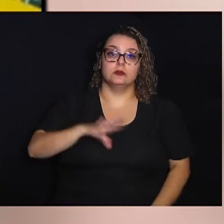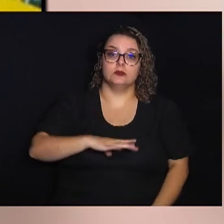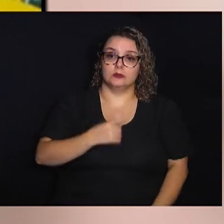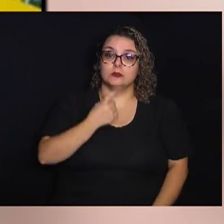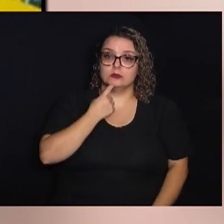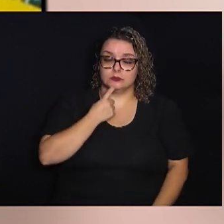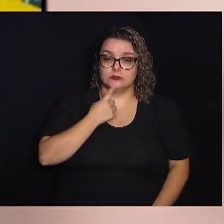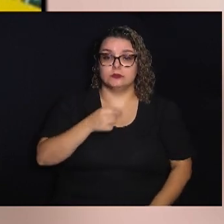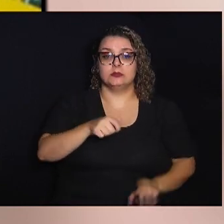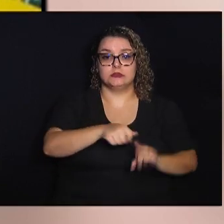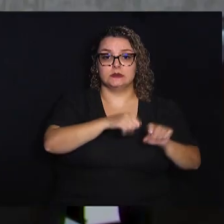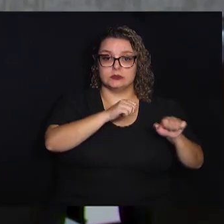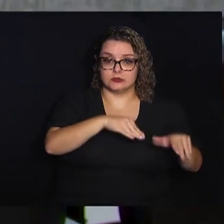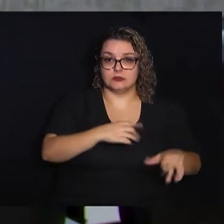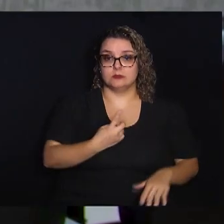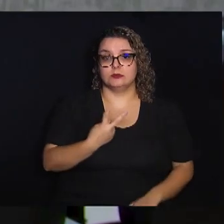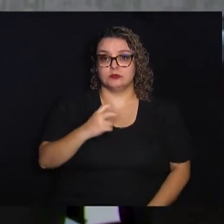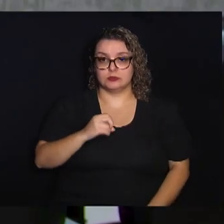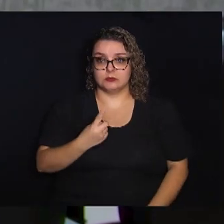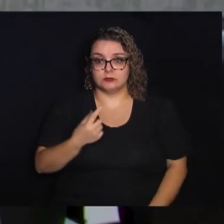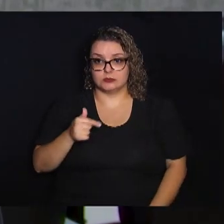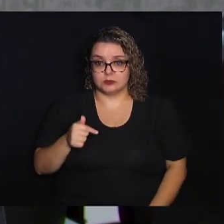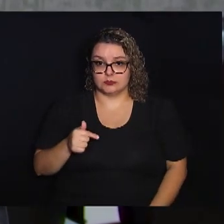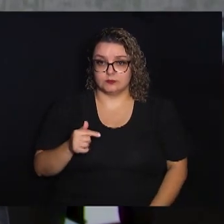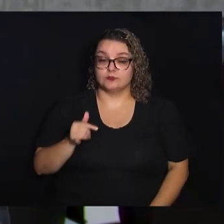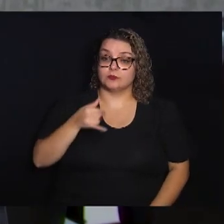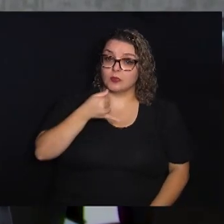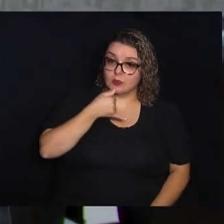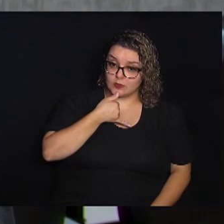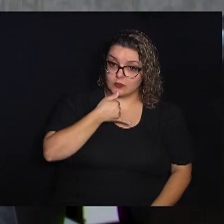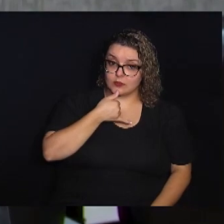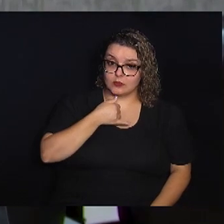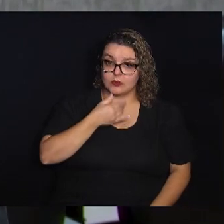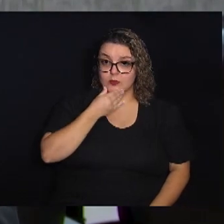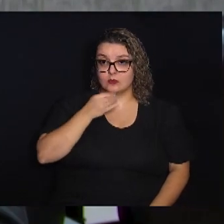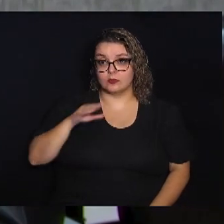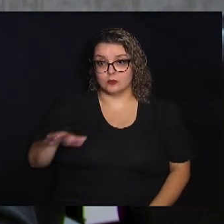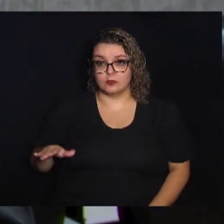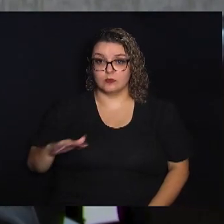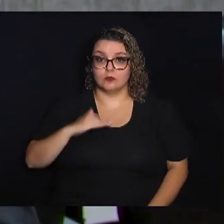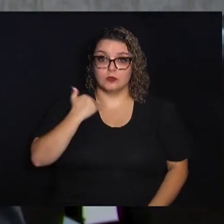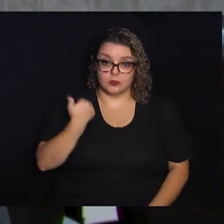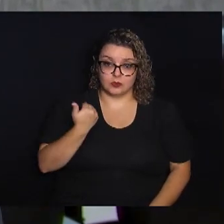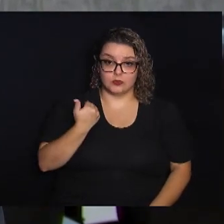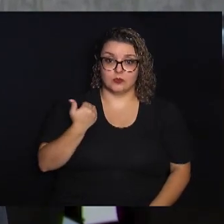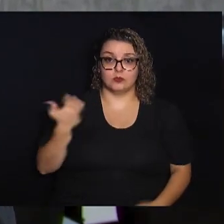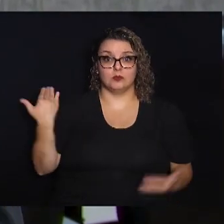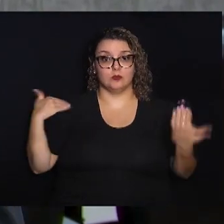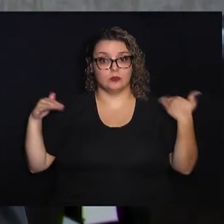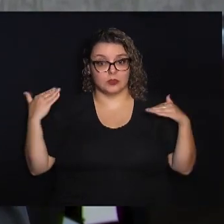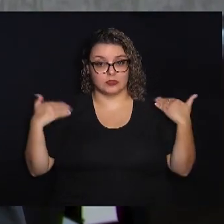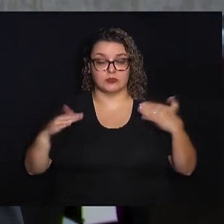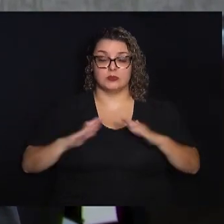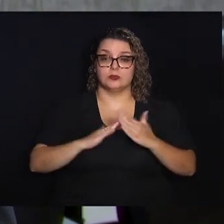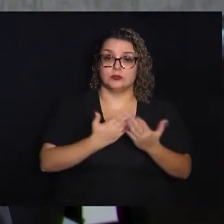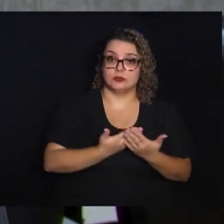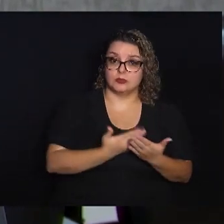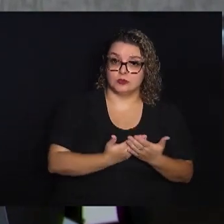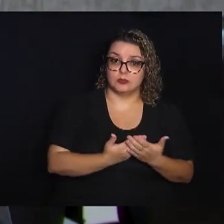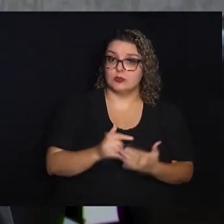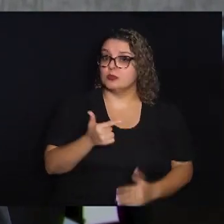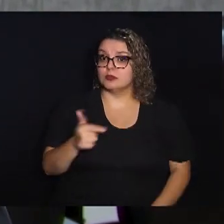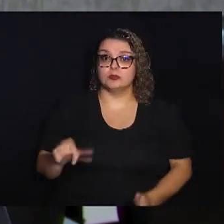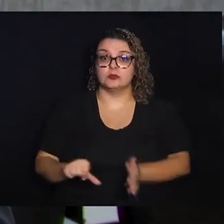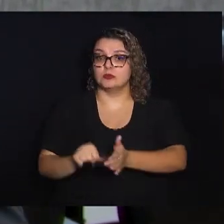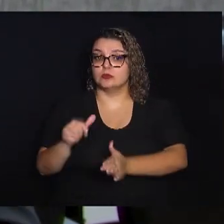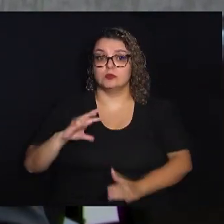de 2017. Infelizmente, quando o menino Lucas ele faleceu numa excursão escolar e as pessoas não tinham primeiros